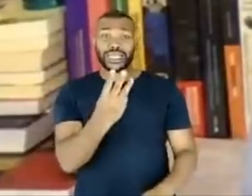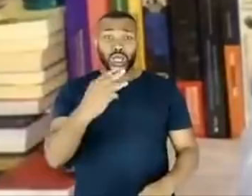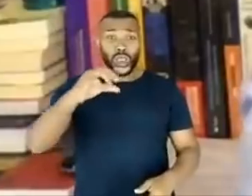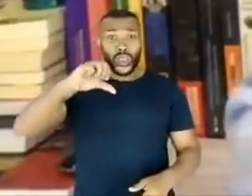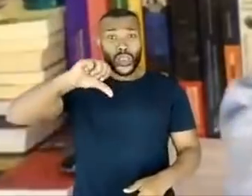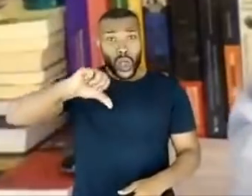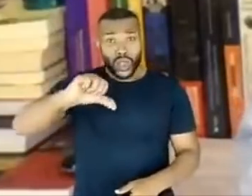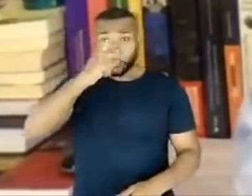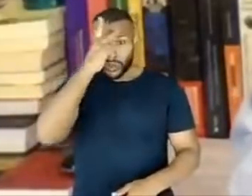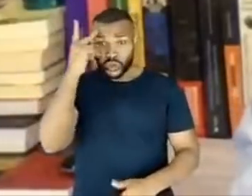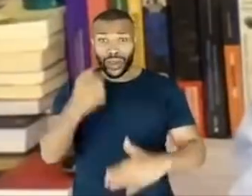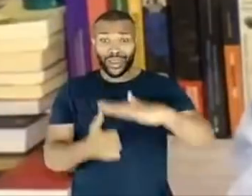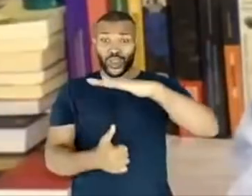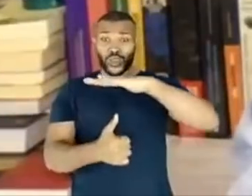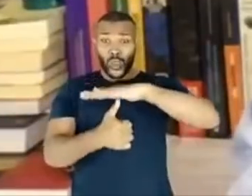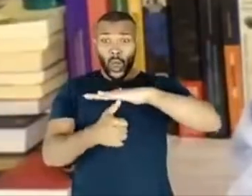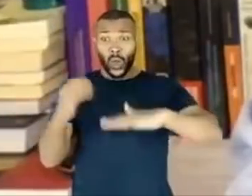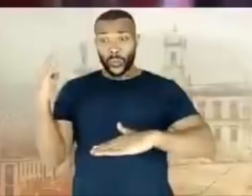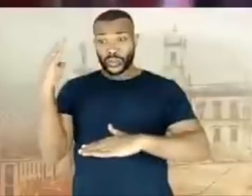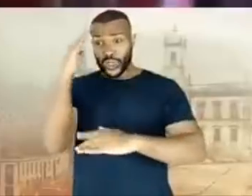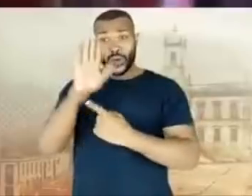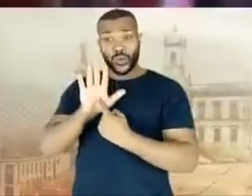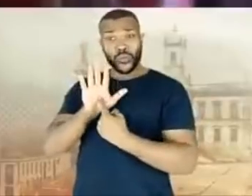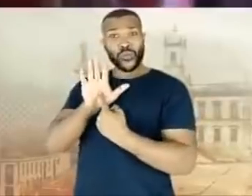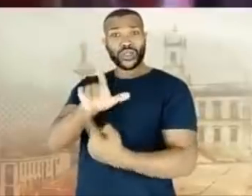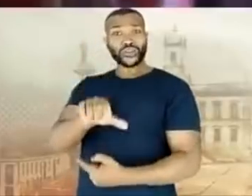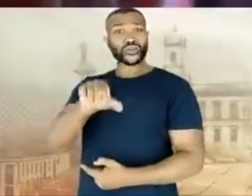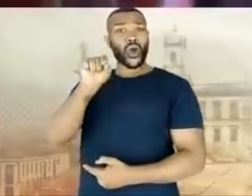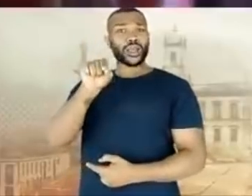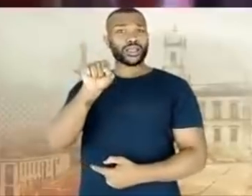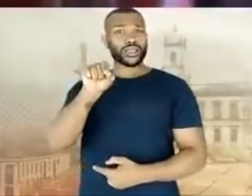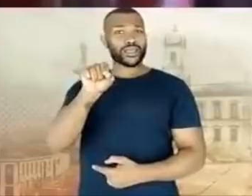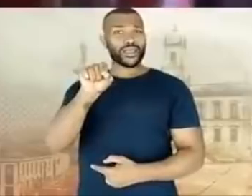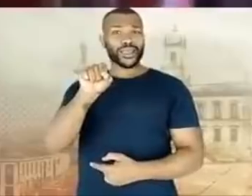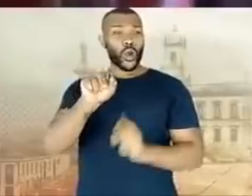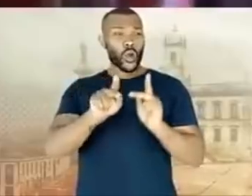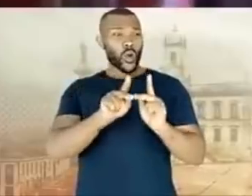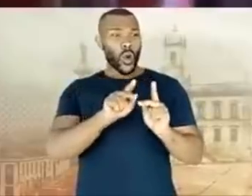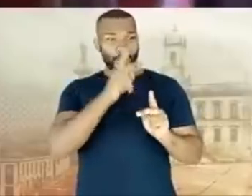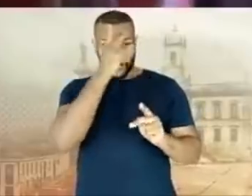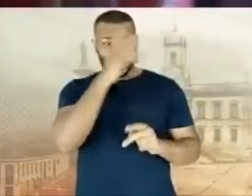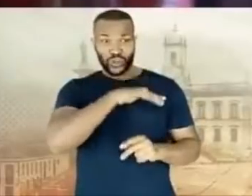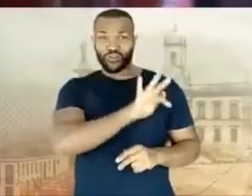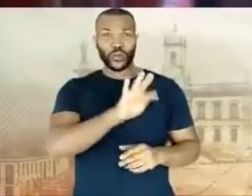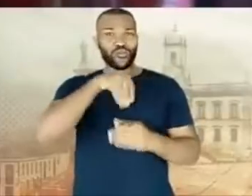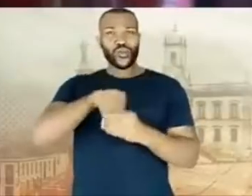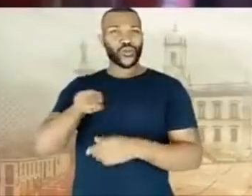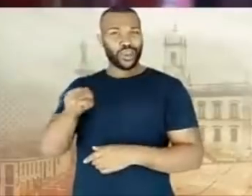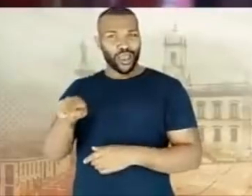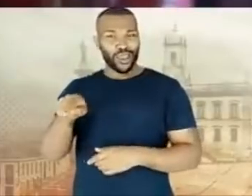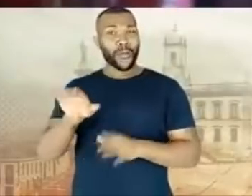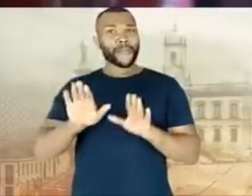foi escolhido nem por professor, nem por aluno. Ou seja, são pessoas que não estão talhadas para fazer